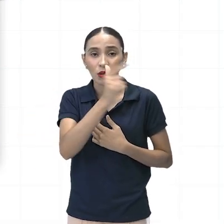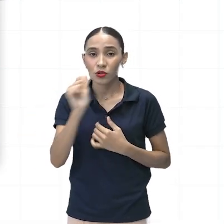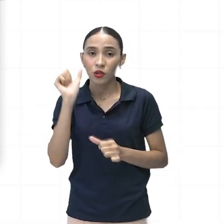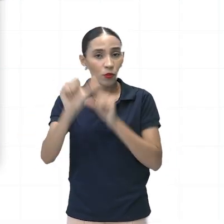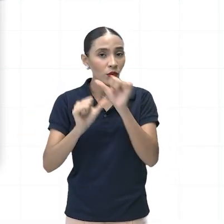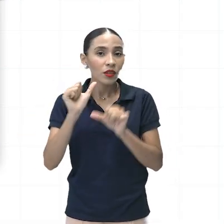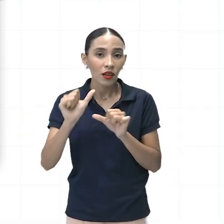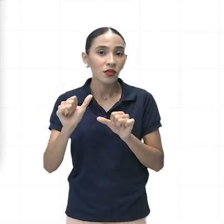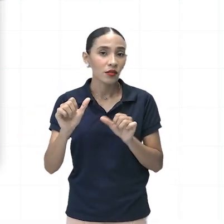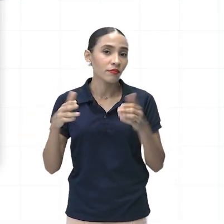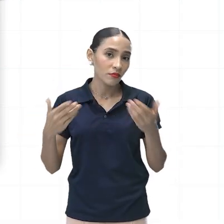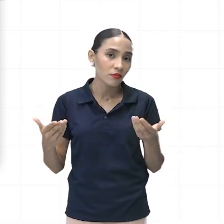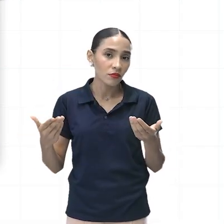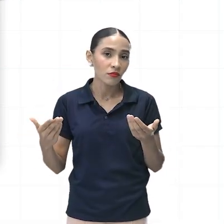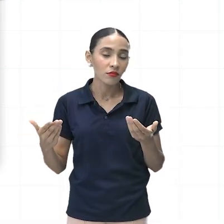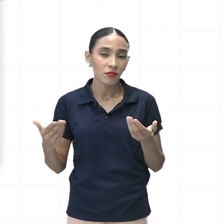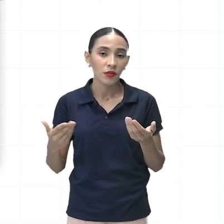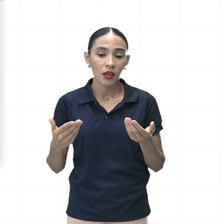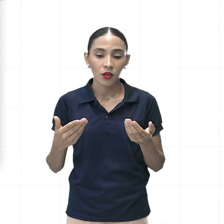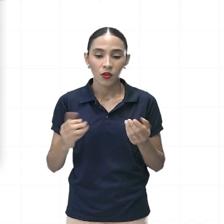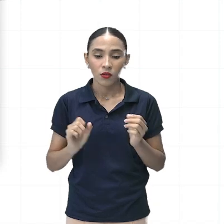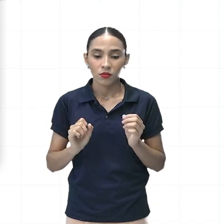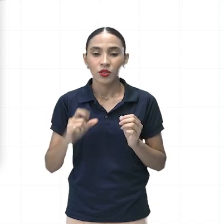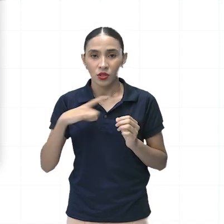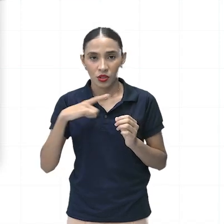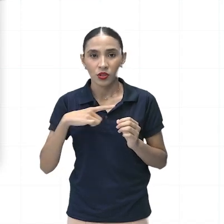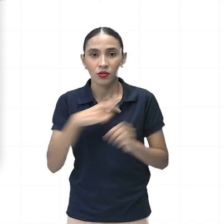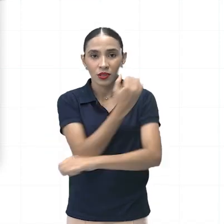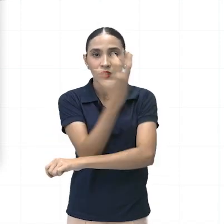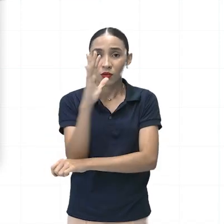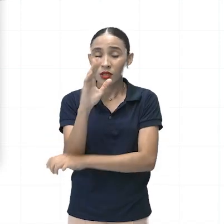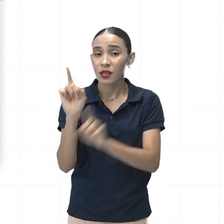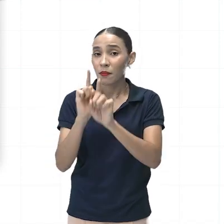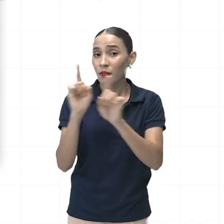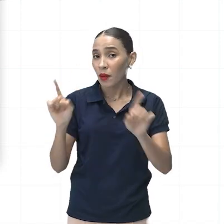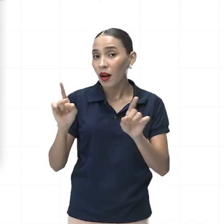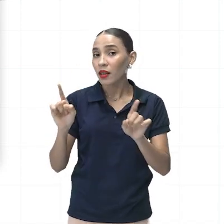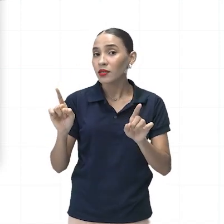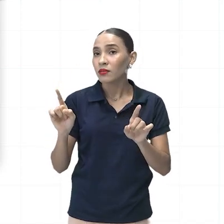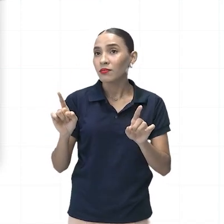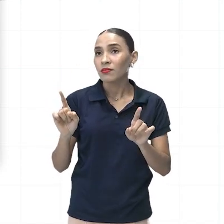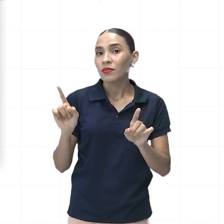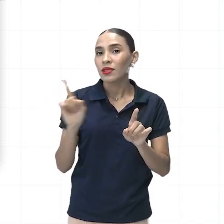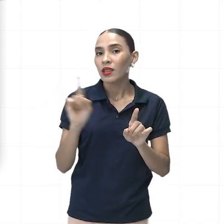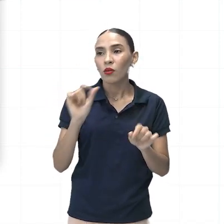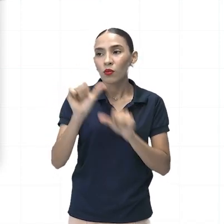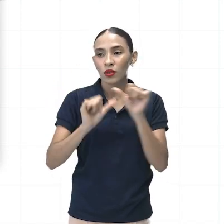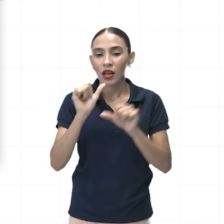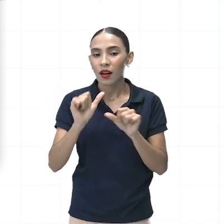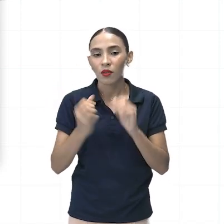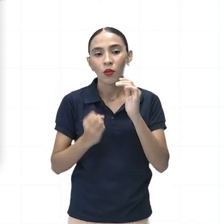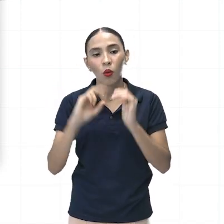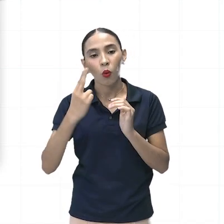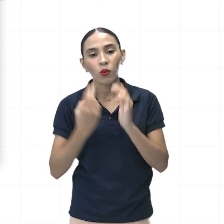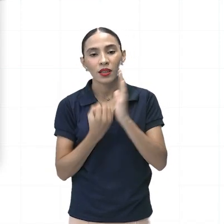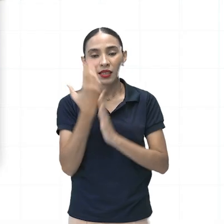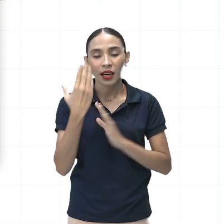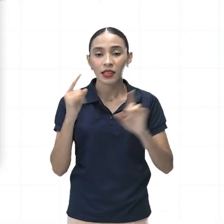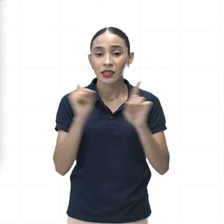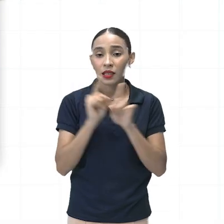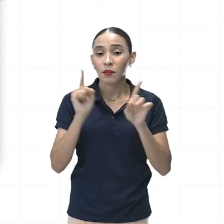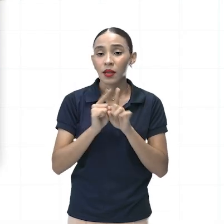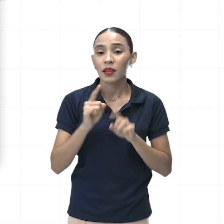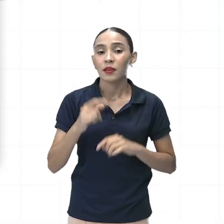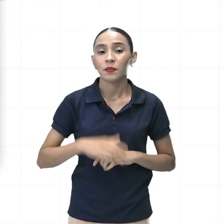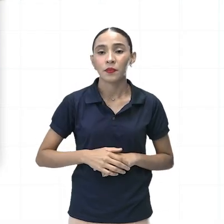imutáveis, ou seja, elas estavam presentes na natureza como elas tinham sido criadas. E isto